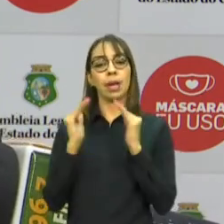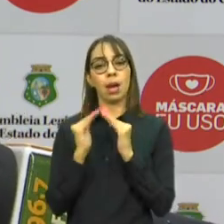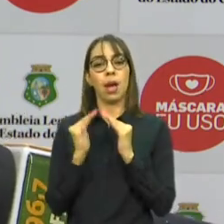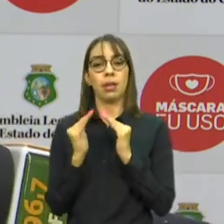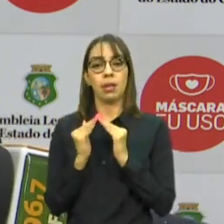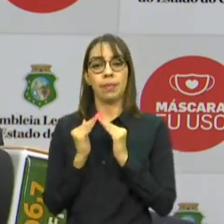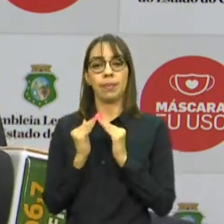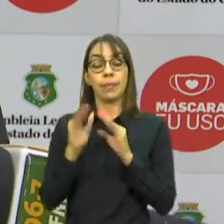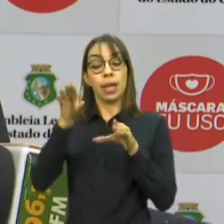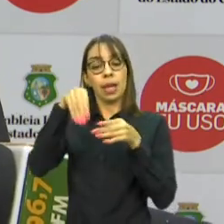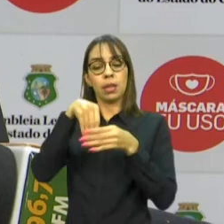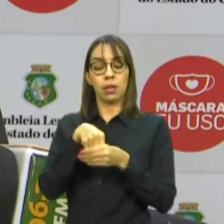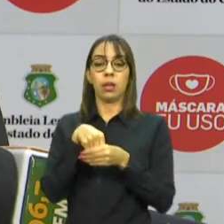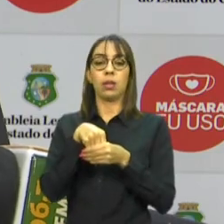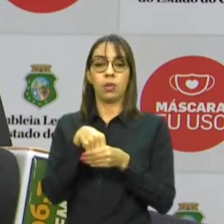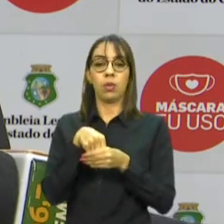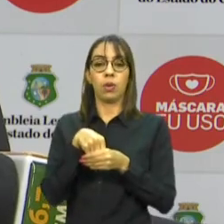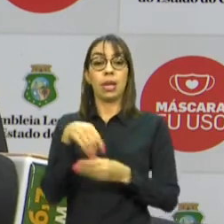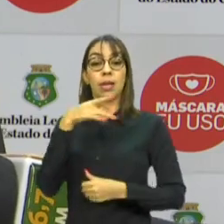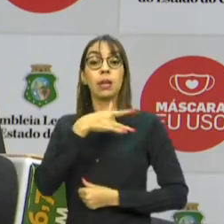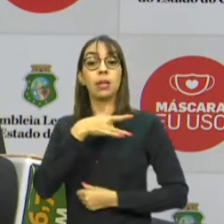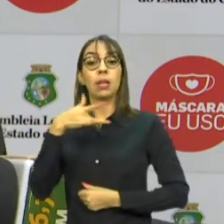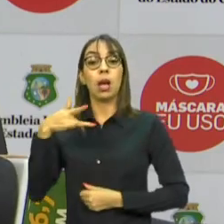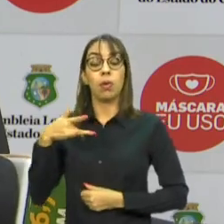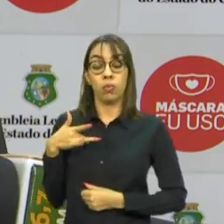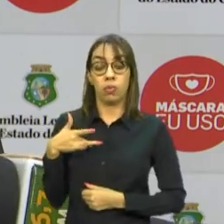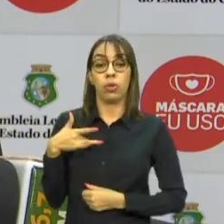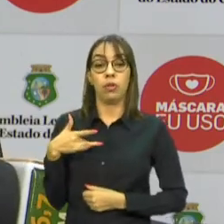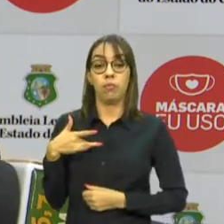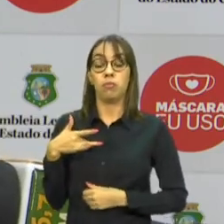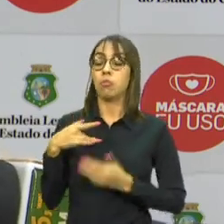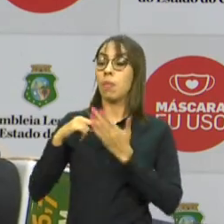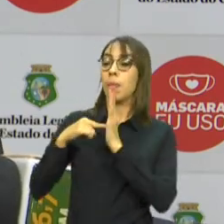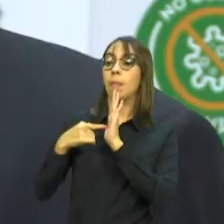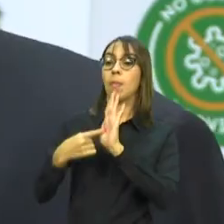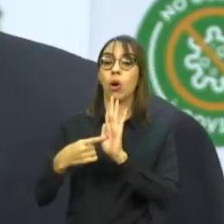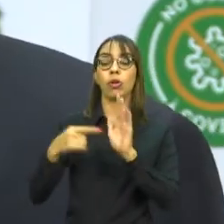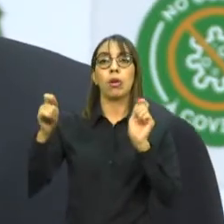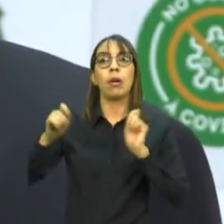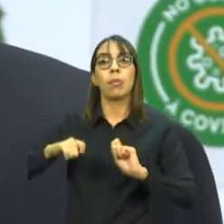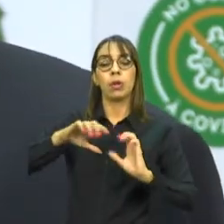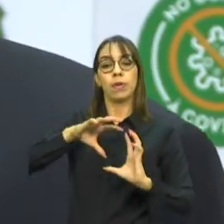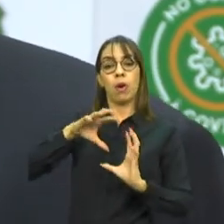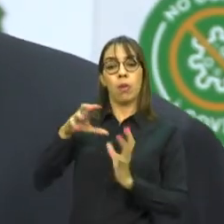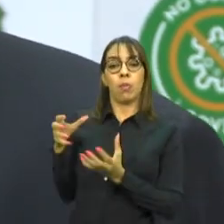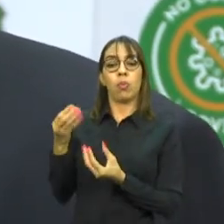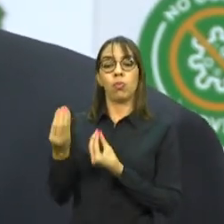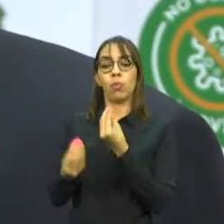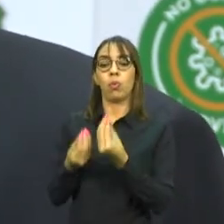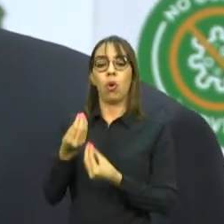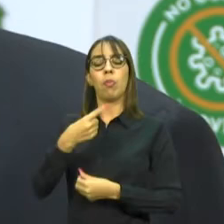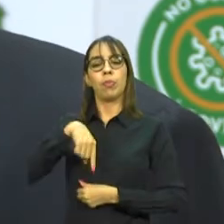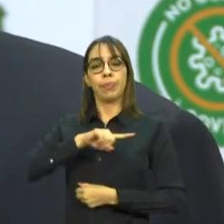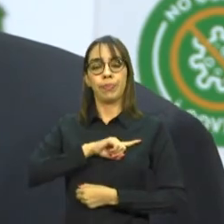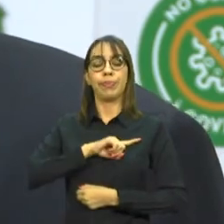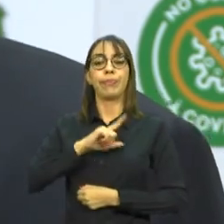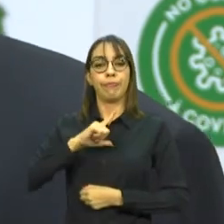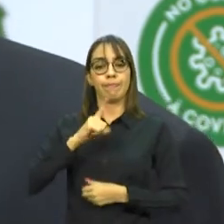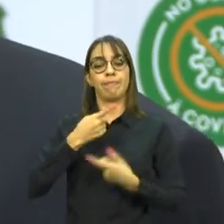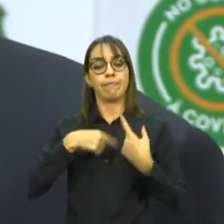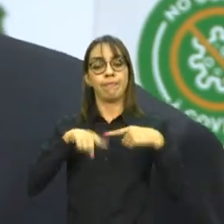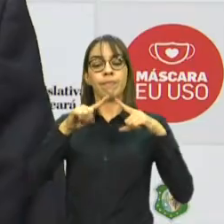de saúde que nós mostramos ao mundo quando nós estamos atrás. Apesar das inúmeras medidas que devem